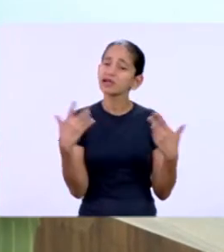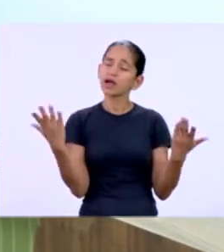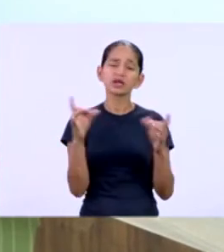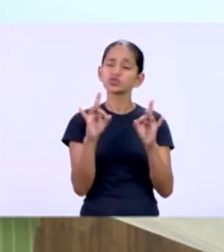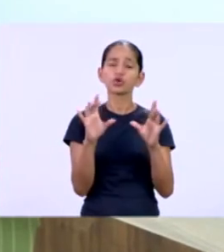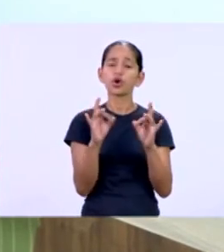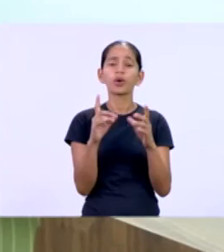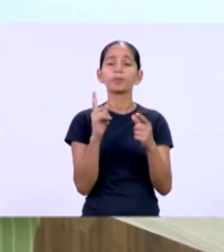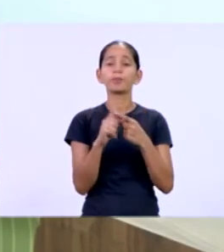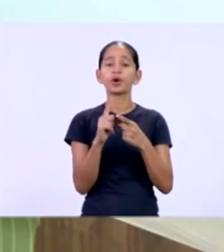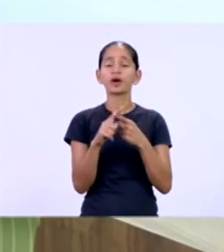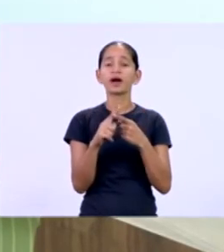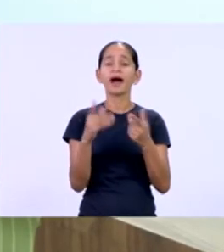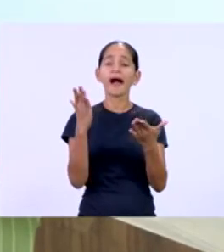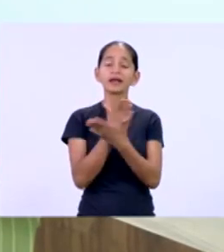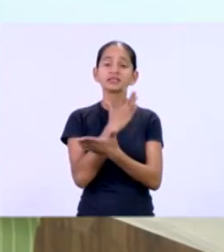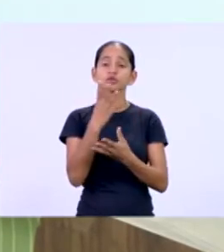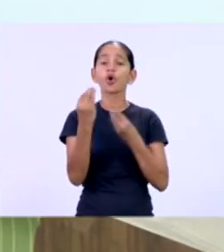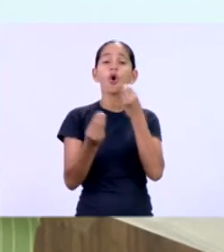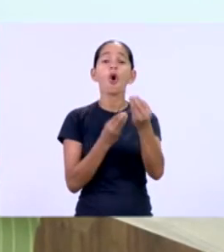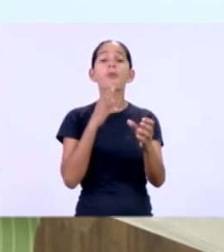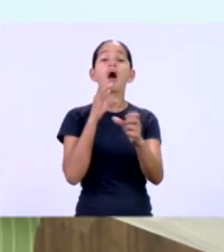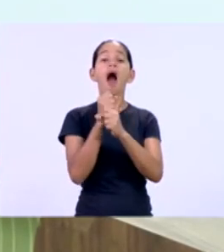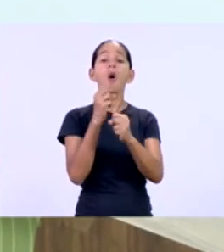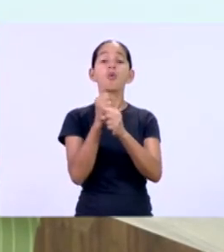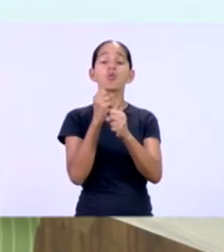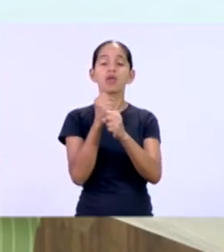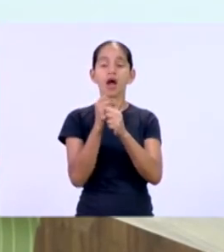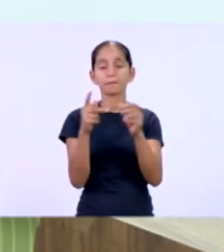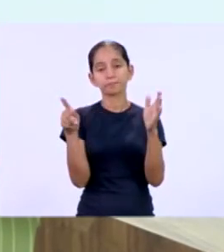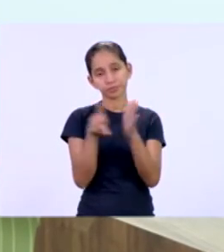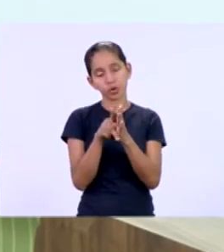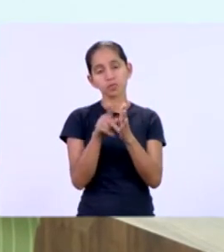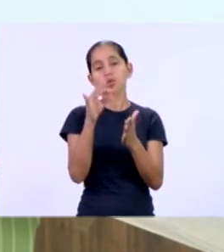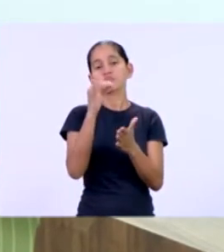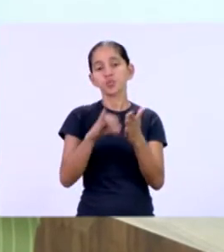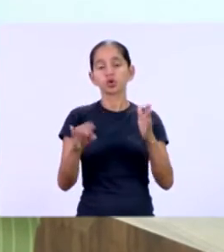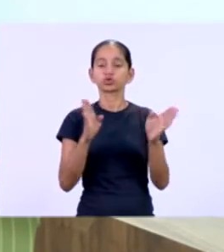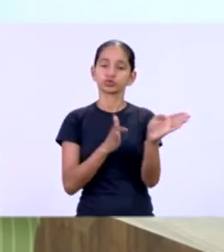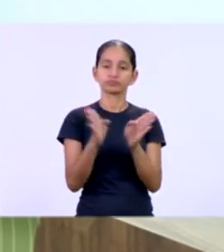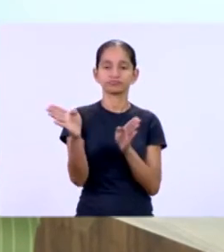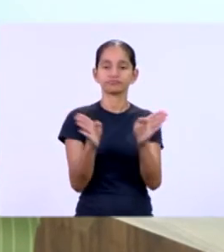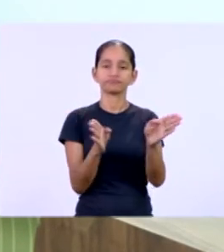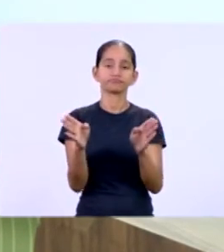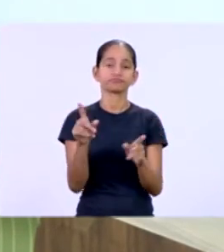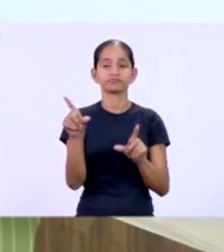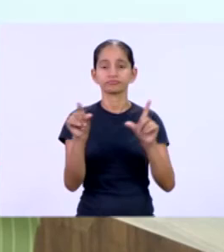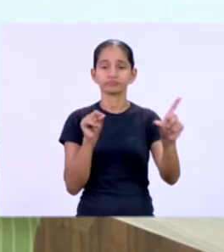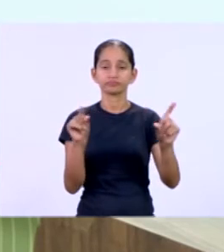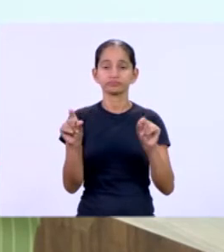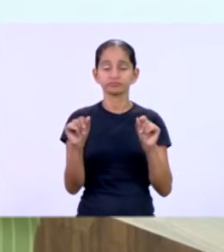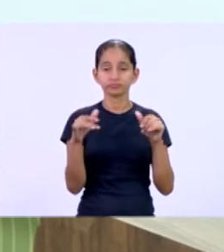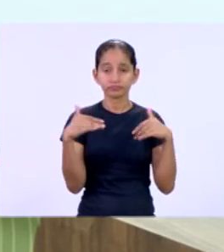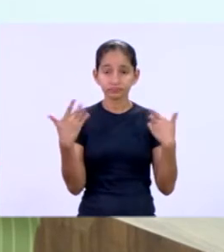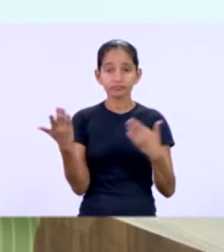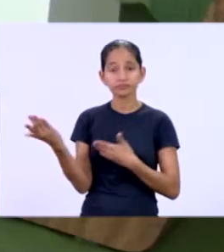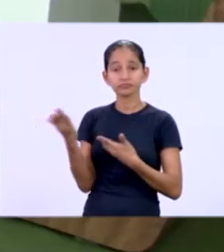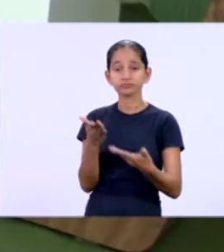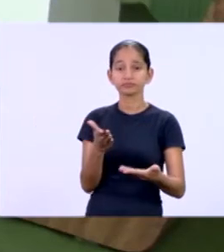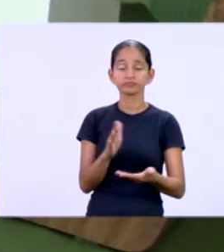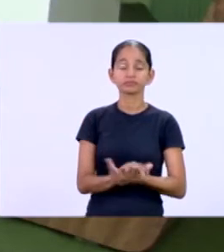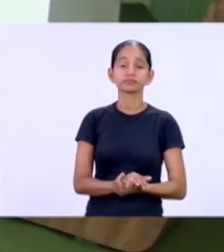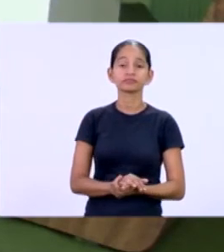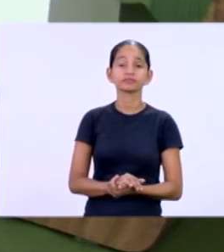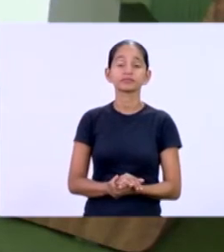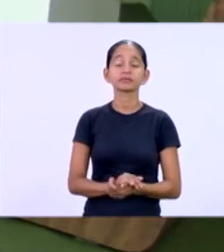virtude da forma que se calcula em cada tipo de imposto dentro da sua empresa. Beleza, professor Franklin?